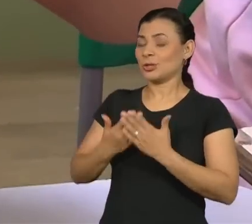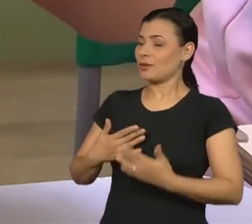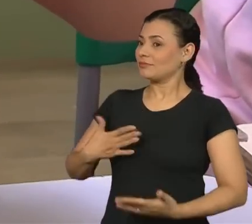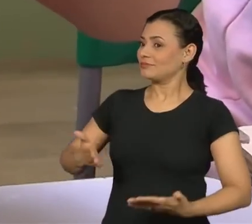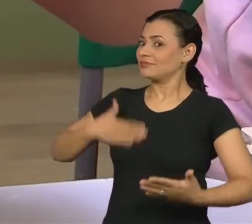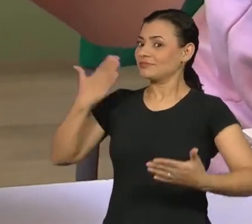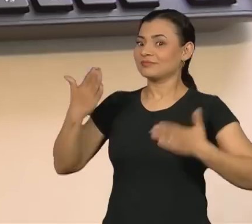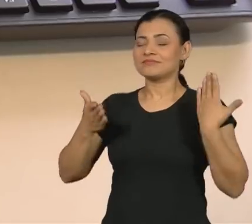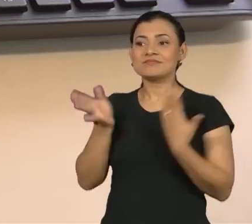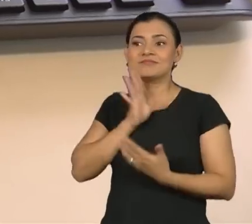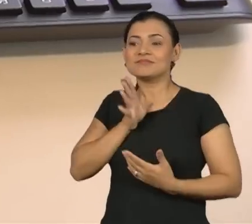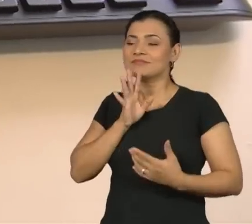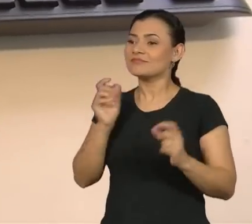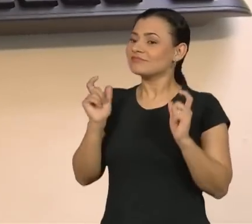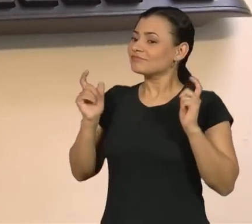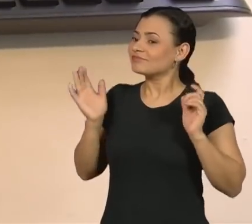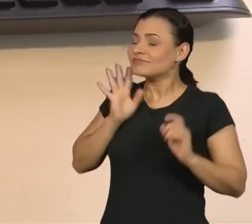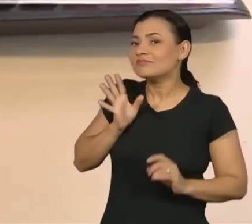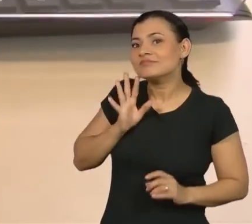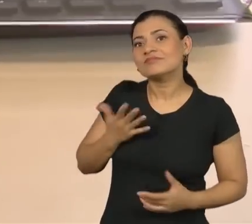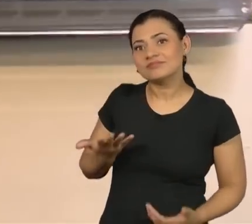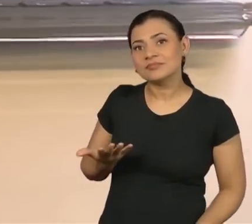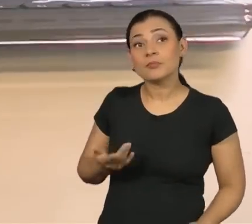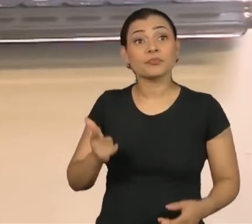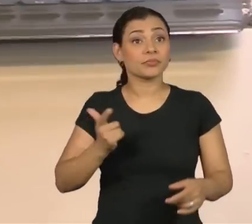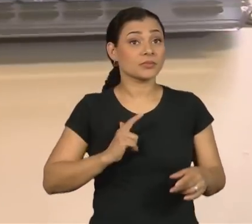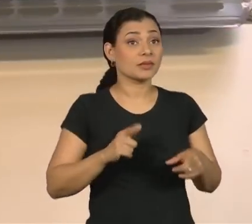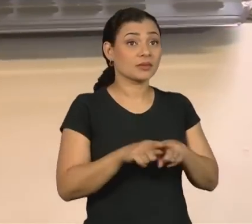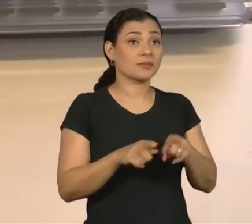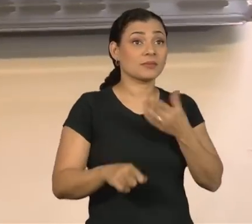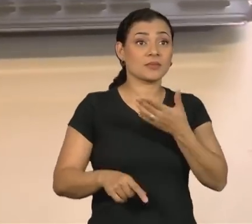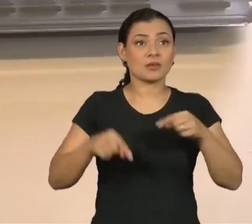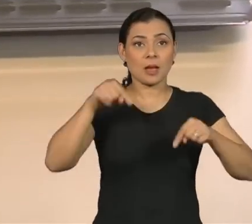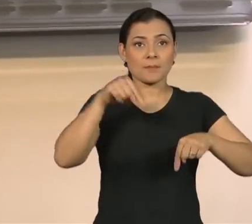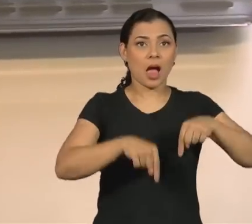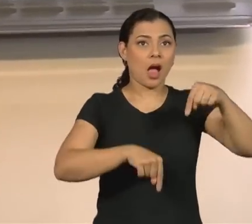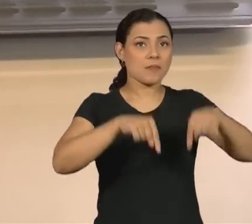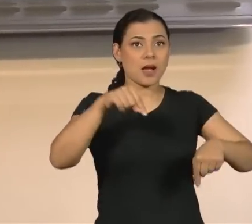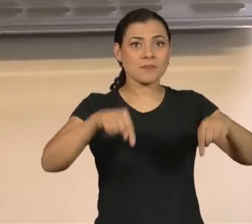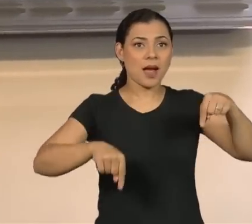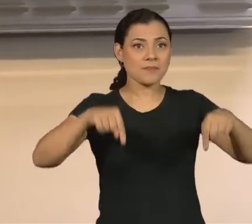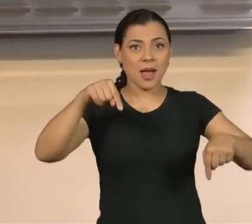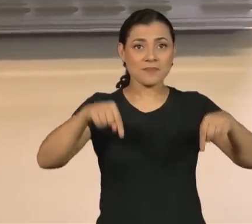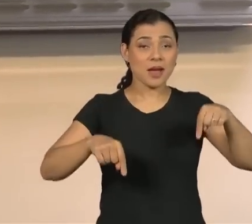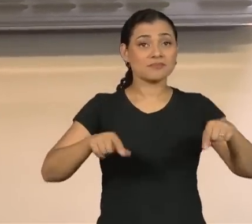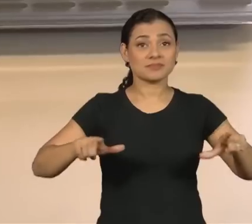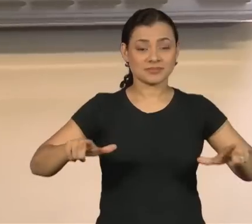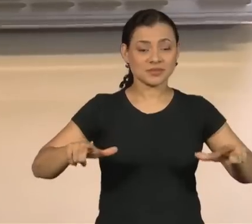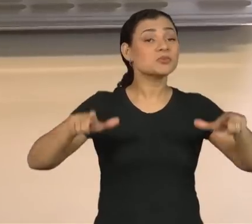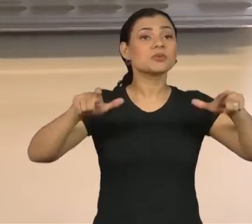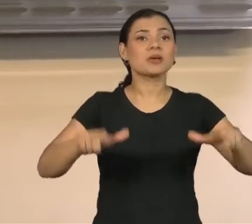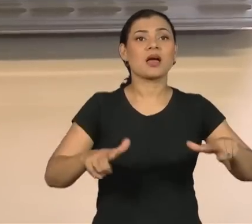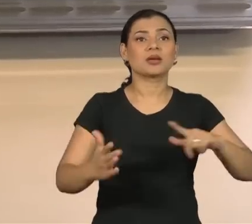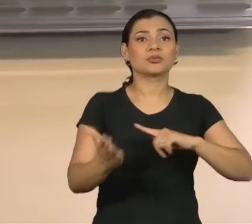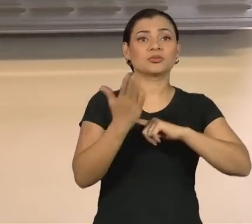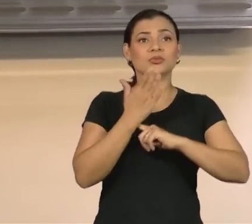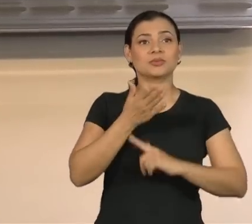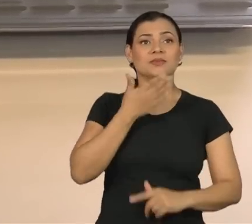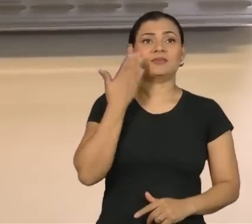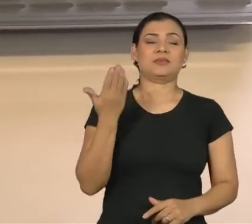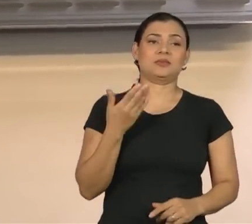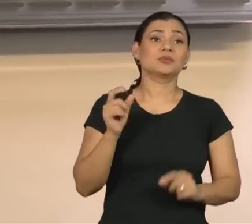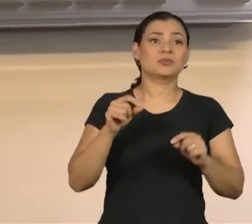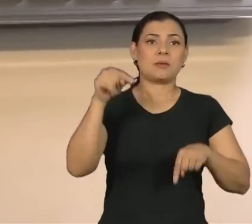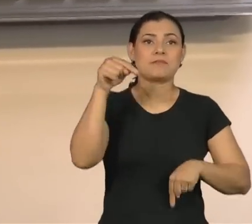muito legal. A gente tem o teclado colmeia. Esse teclado, ele facilita o uso na hora